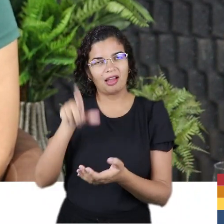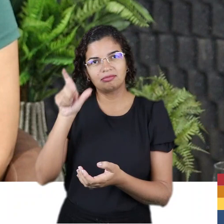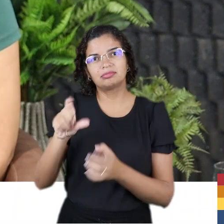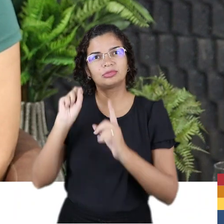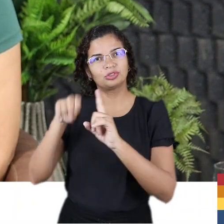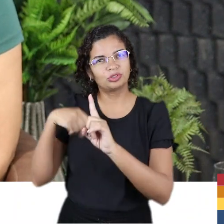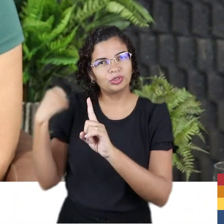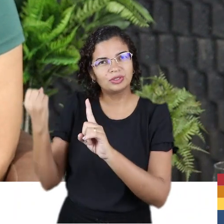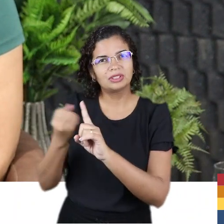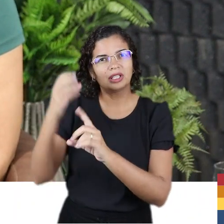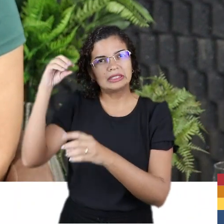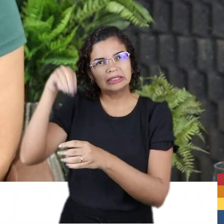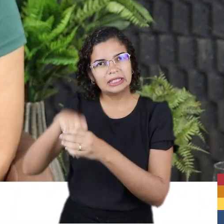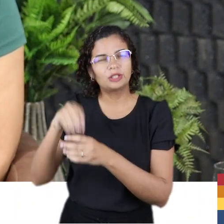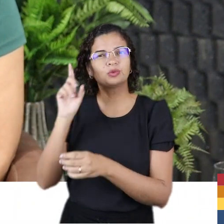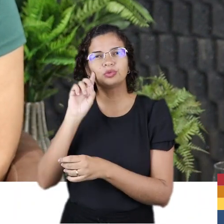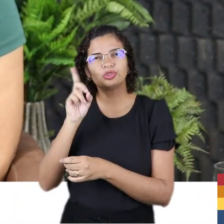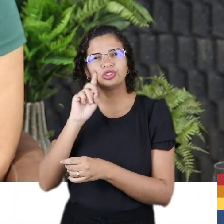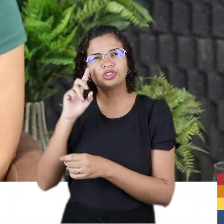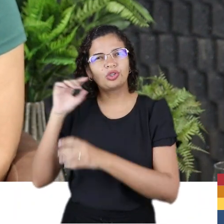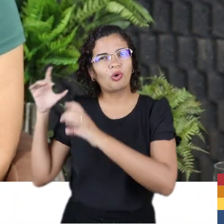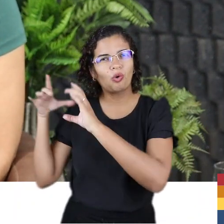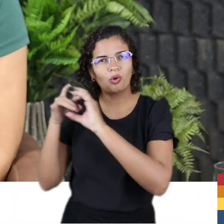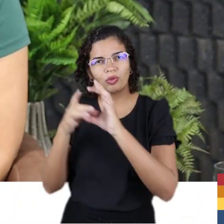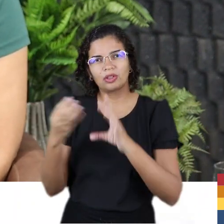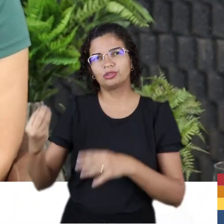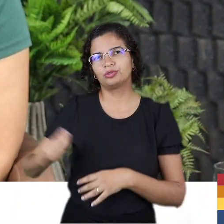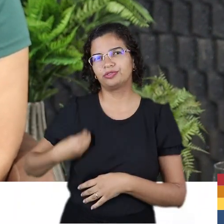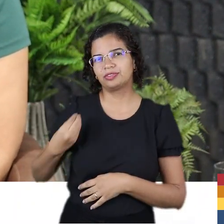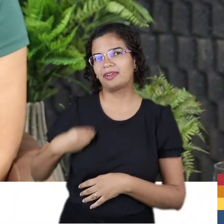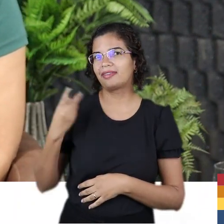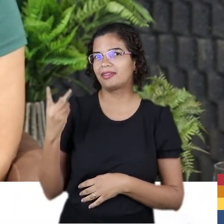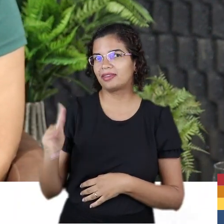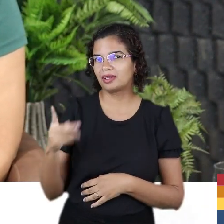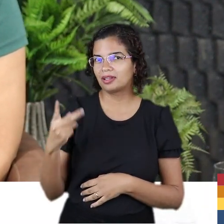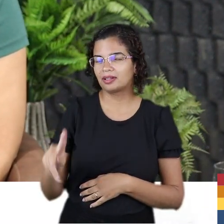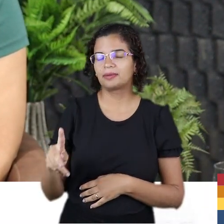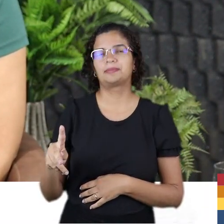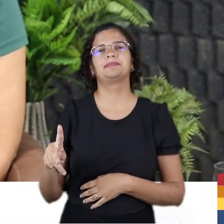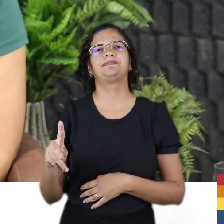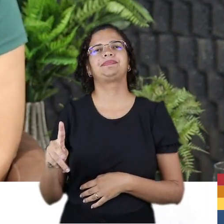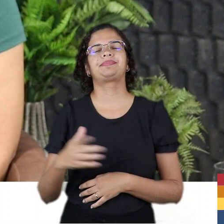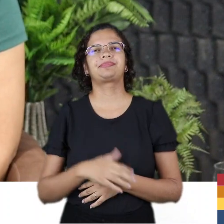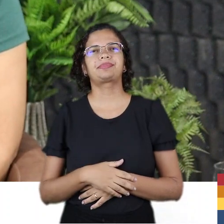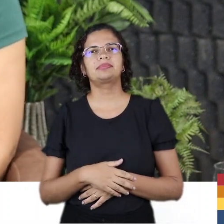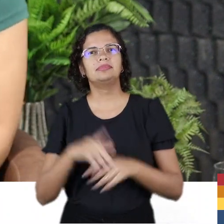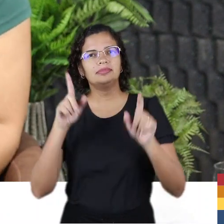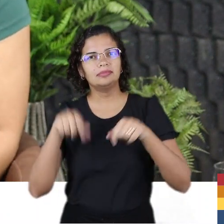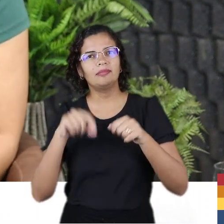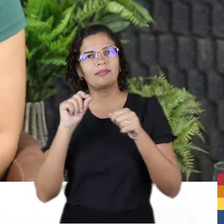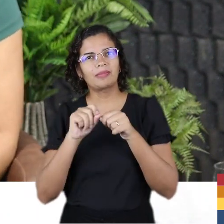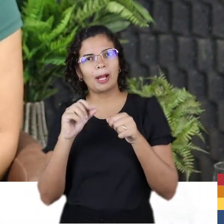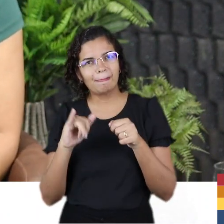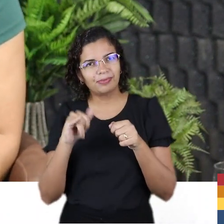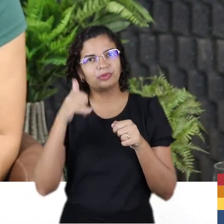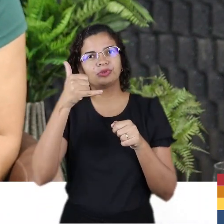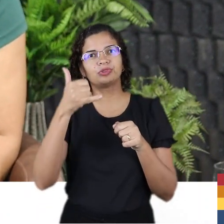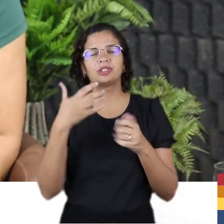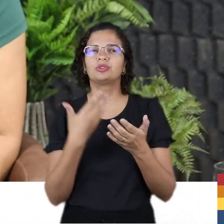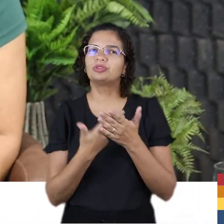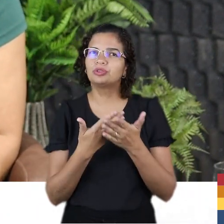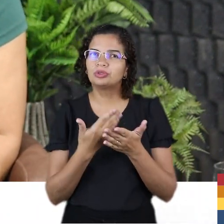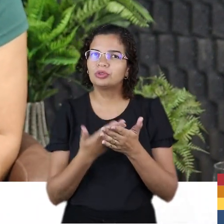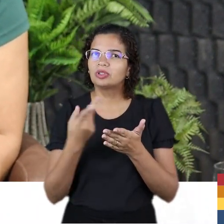trazer a tematização do cotidiano do estudante, né, e que a partir dessa tematização,